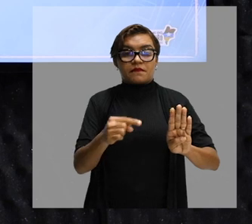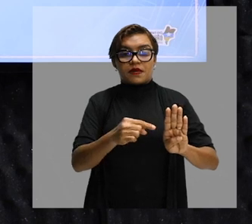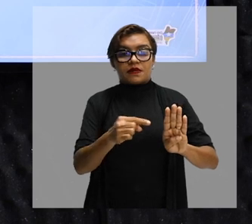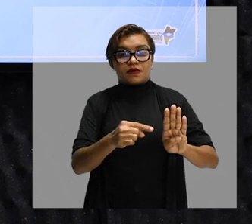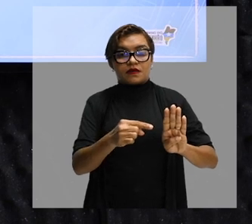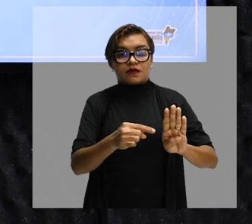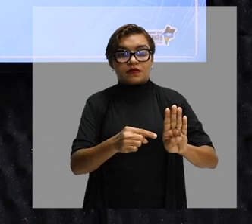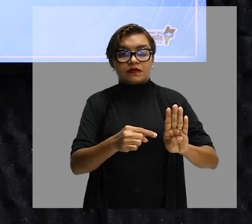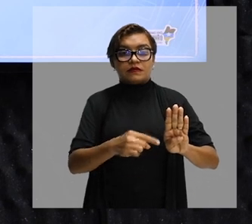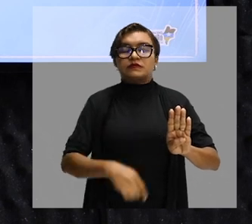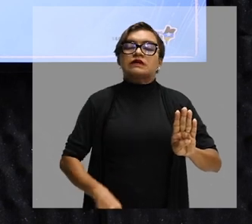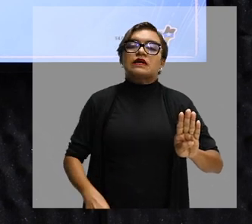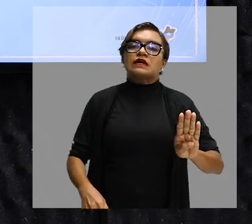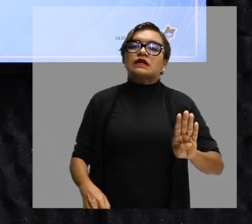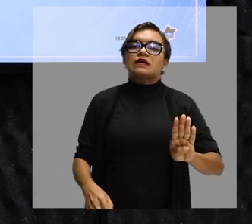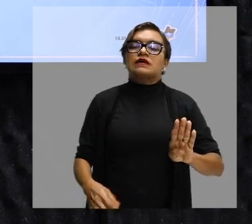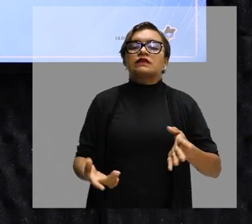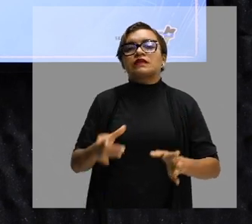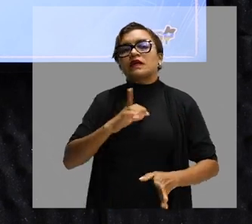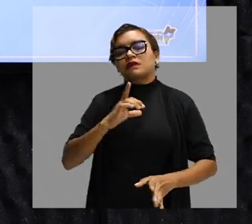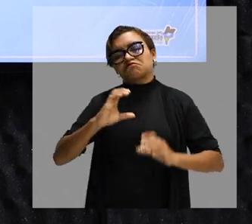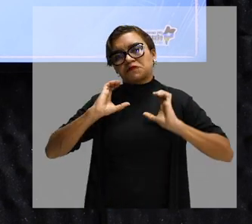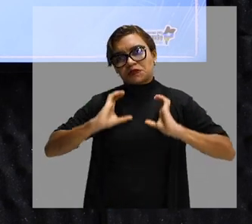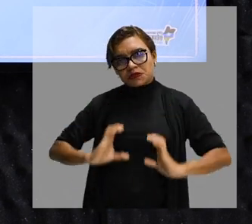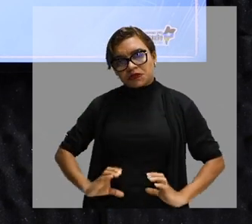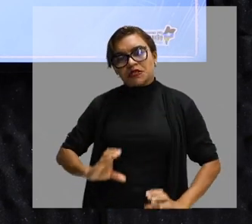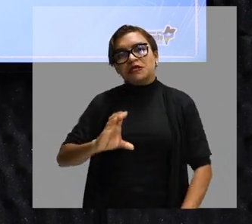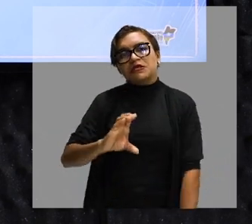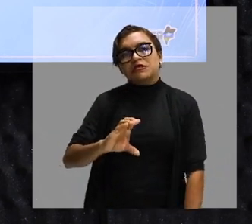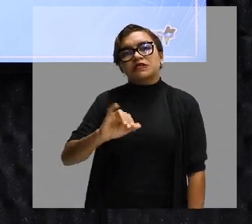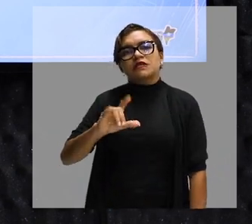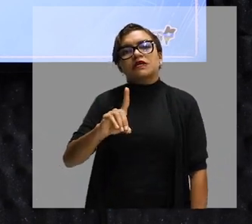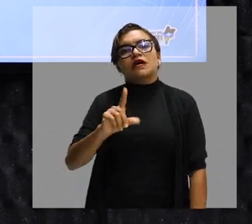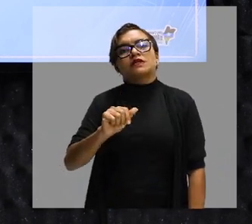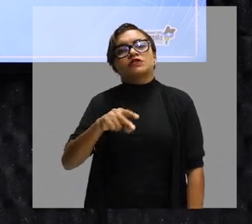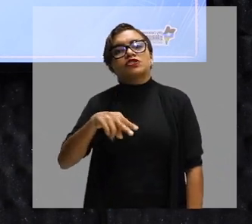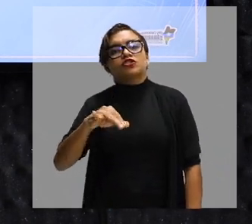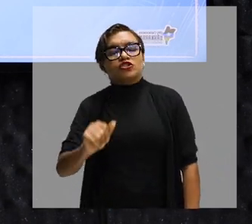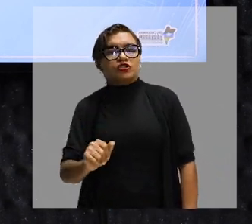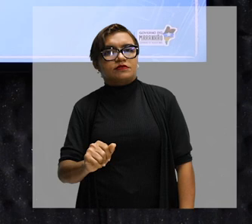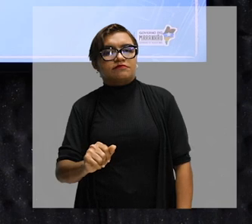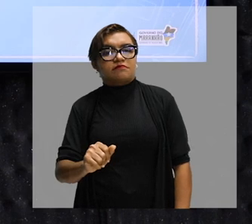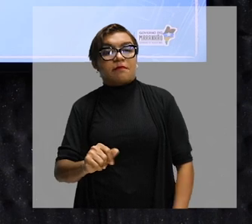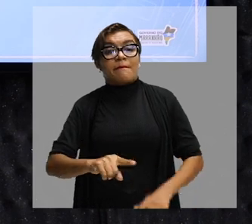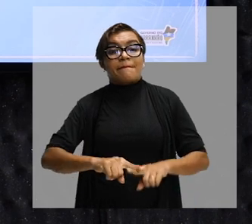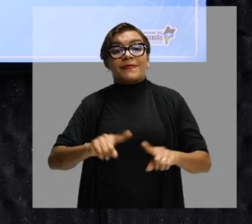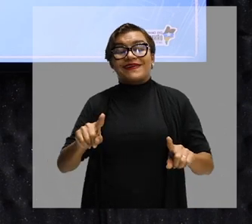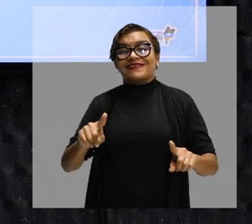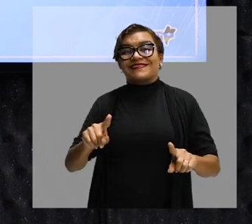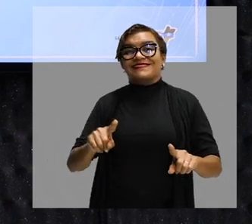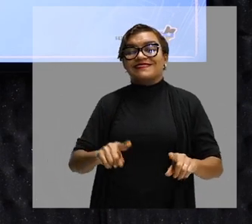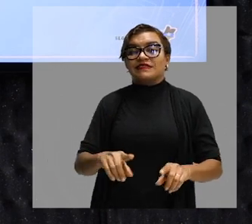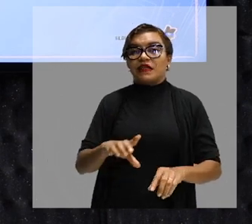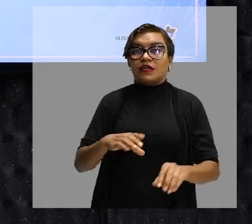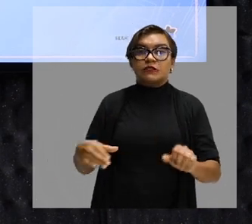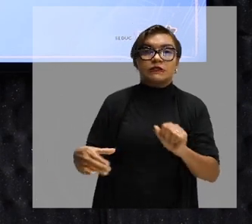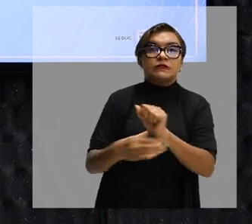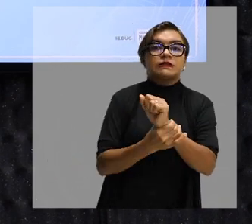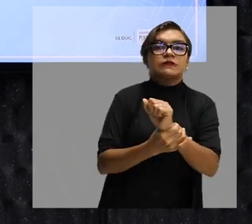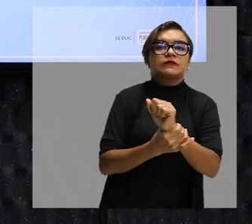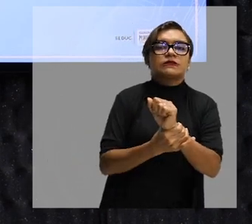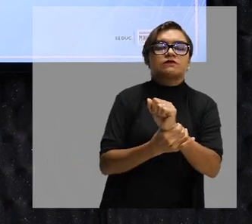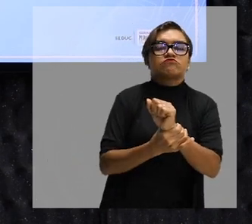e cidadania até poderiam ser relacionados. Mas quando eu coloco a segunda palavra, segurança, aí já não fica tão